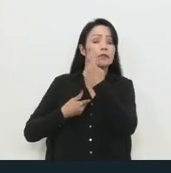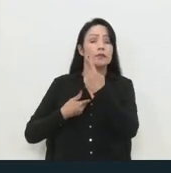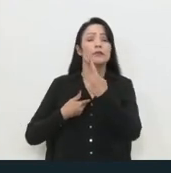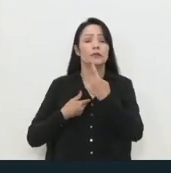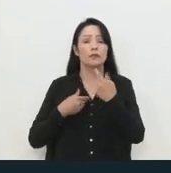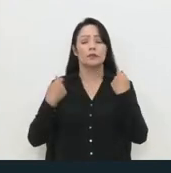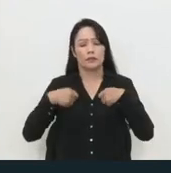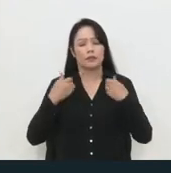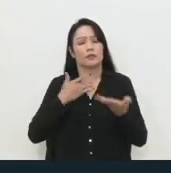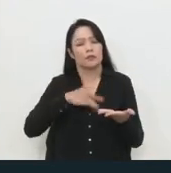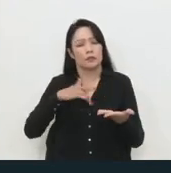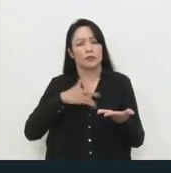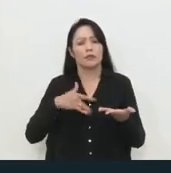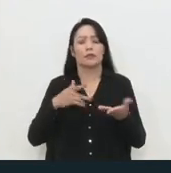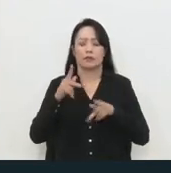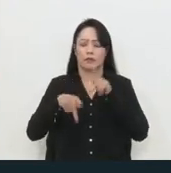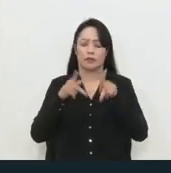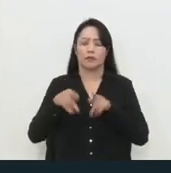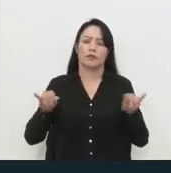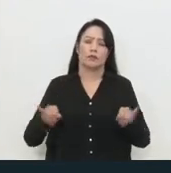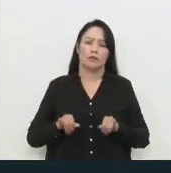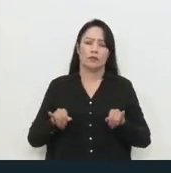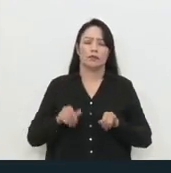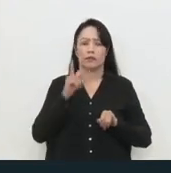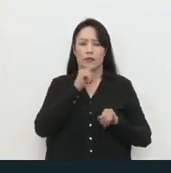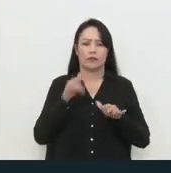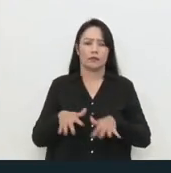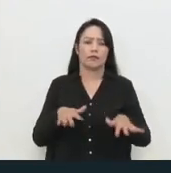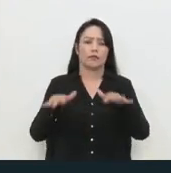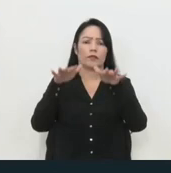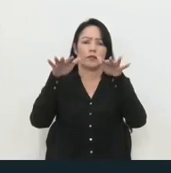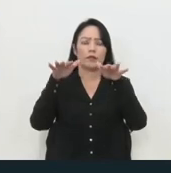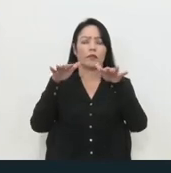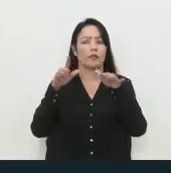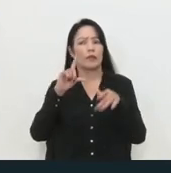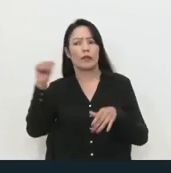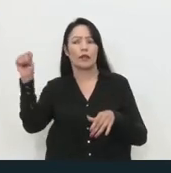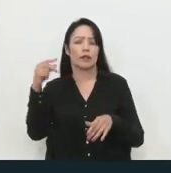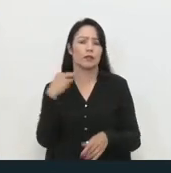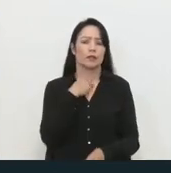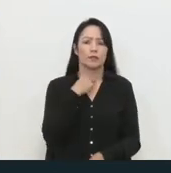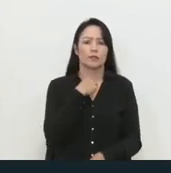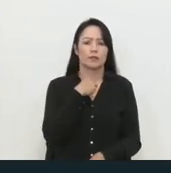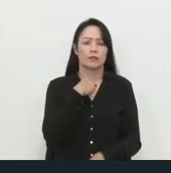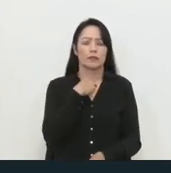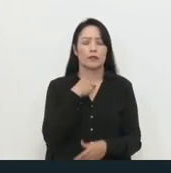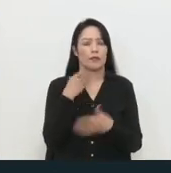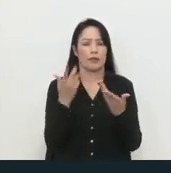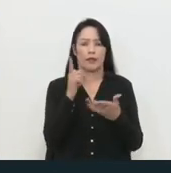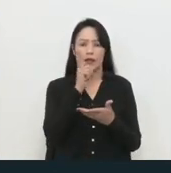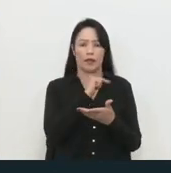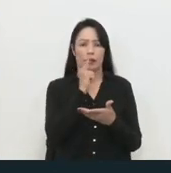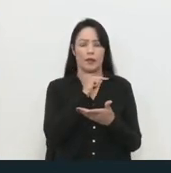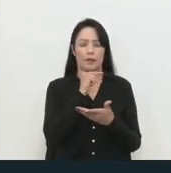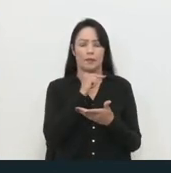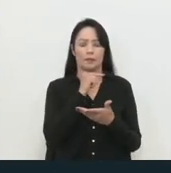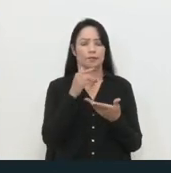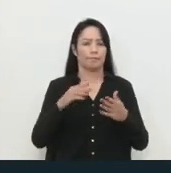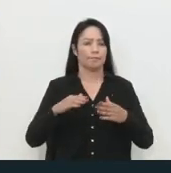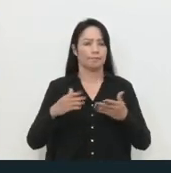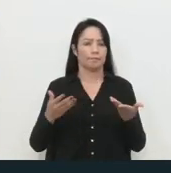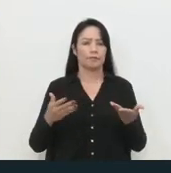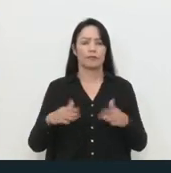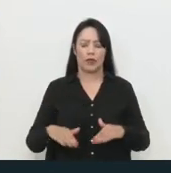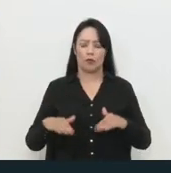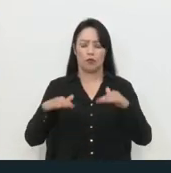dessa população que tá lá submersa tá dentro da água não pode sair nem para trabalhar porque a água tá tá